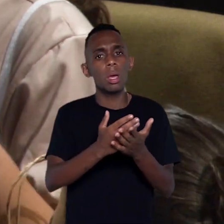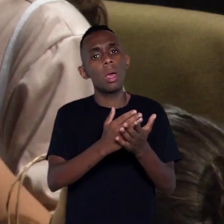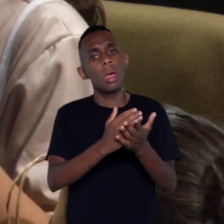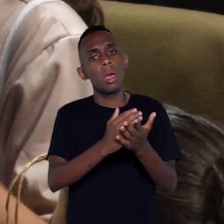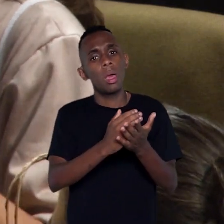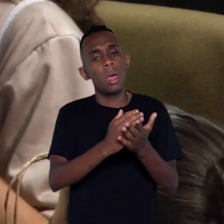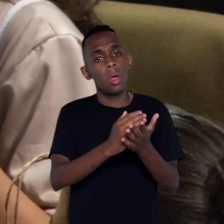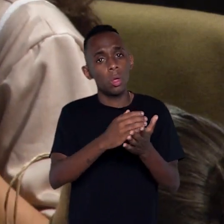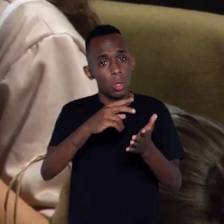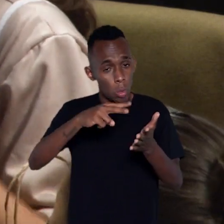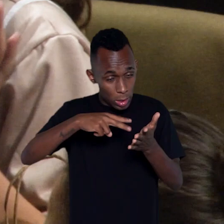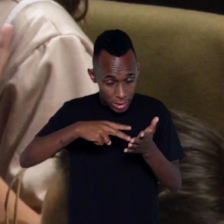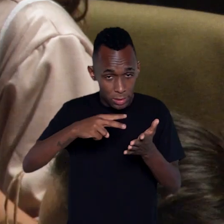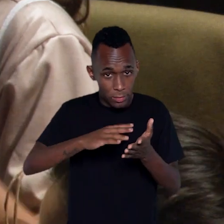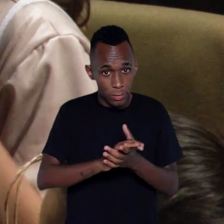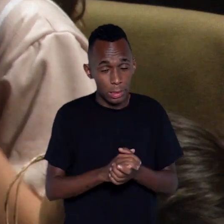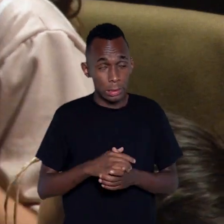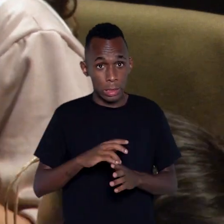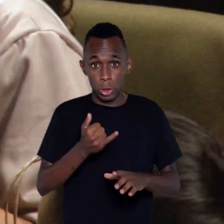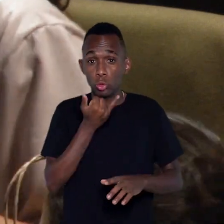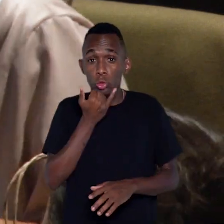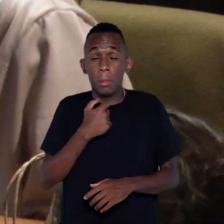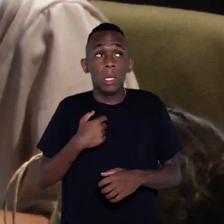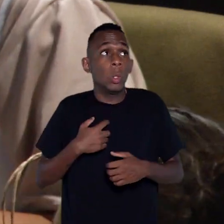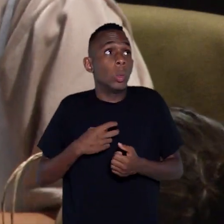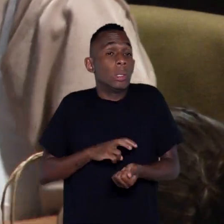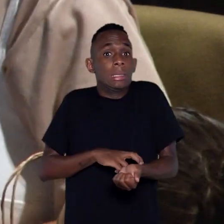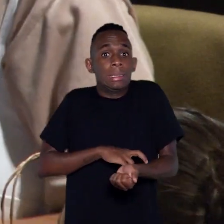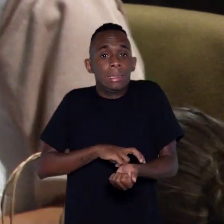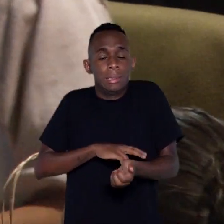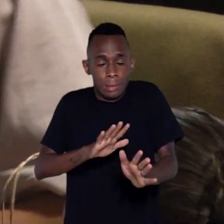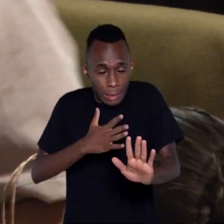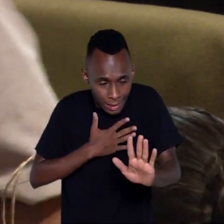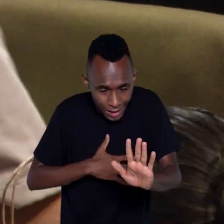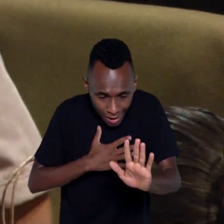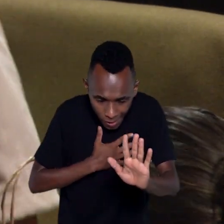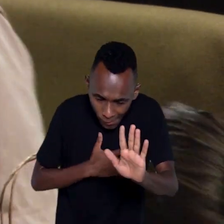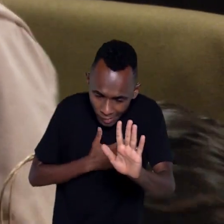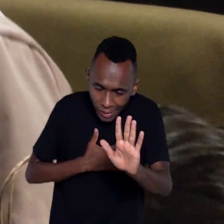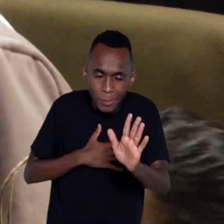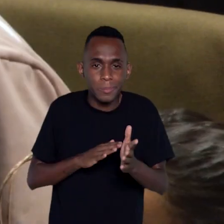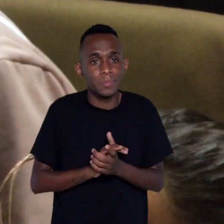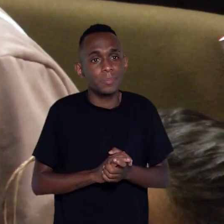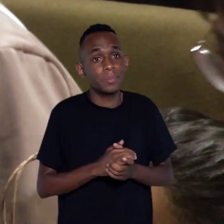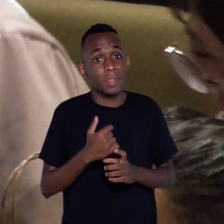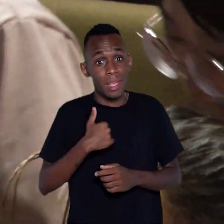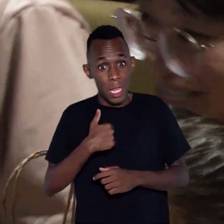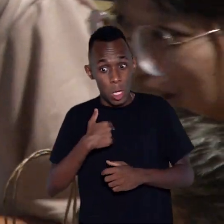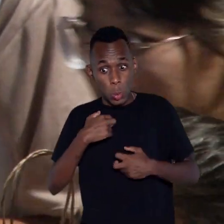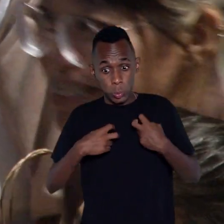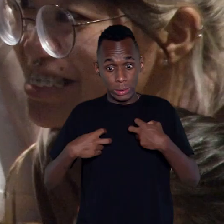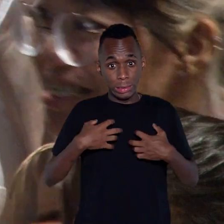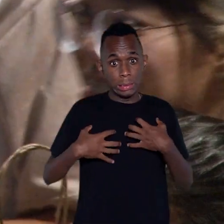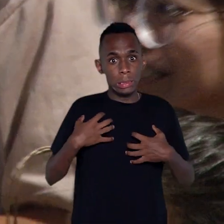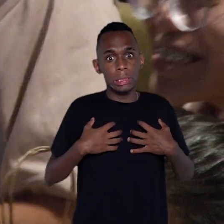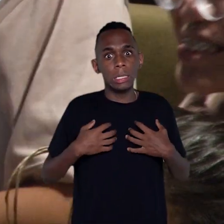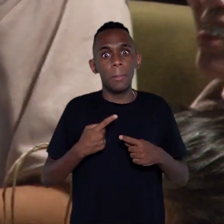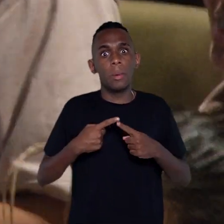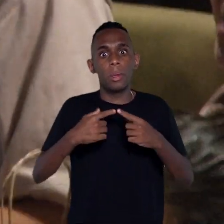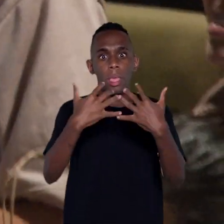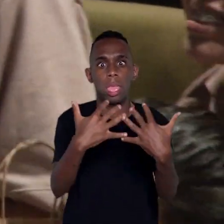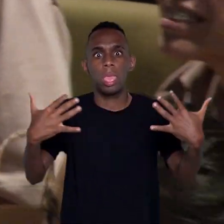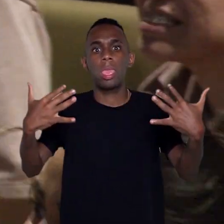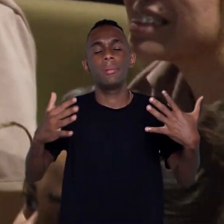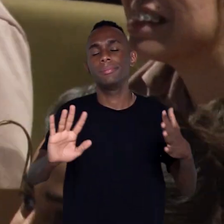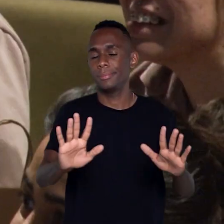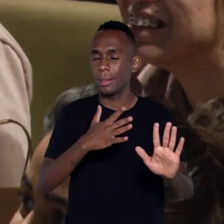da narrativa... Ai, perdão, gente, eu estou um pouquinho nervosa. Fique calma. Mas... Eu que deveria estar nervoso. Olha quanta